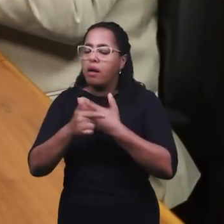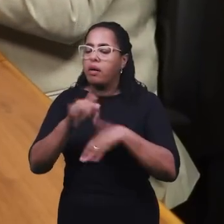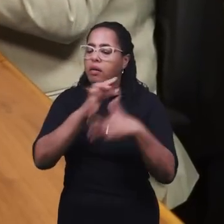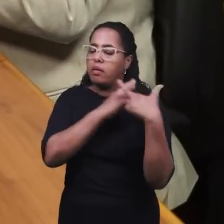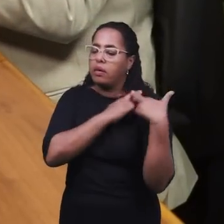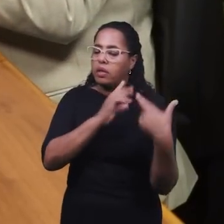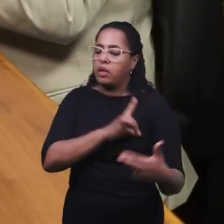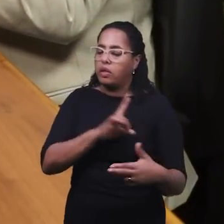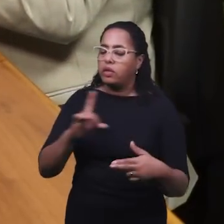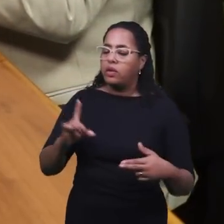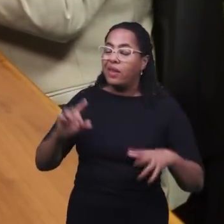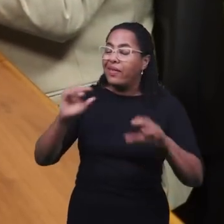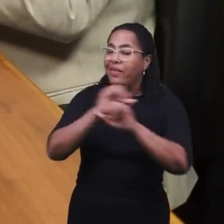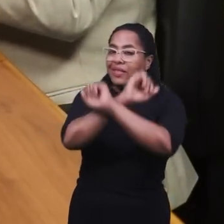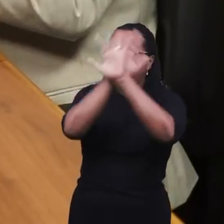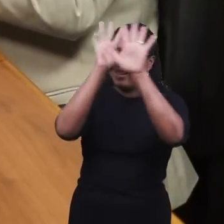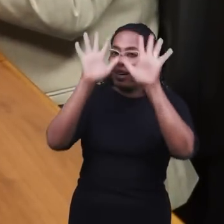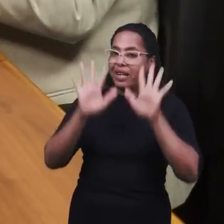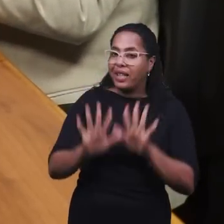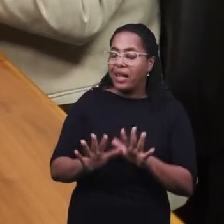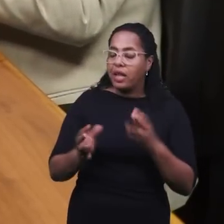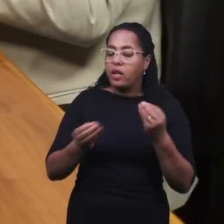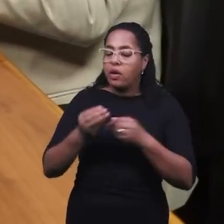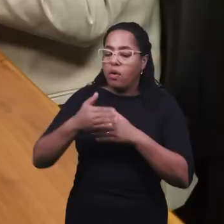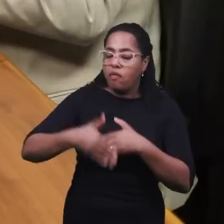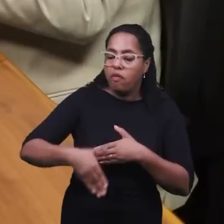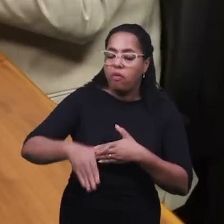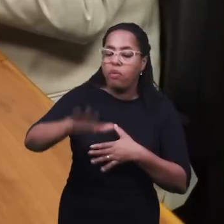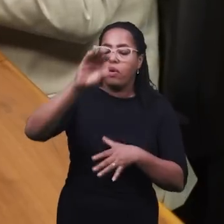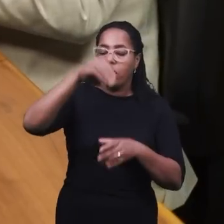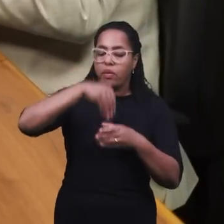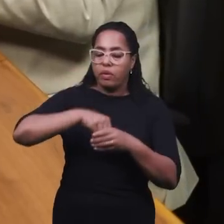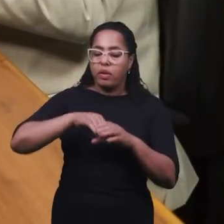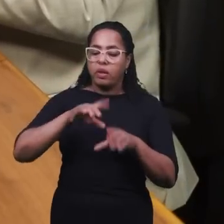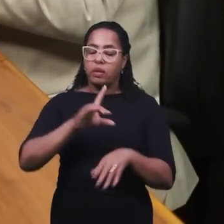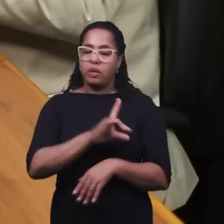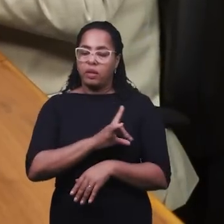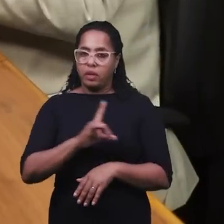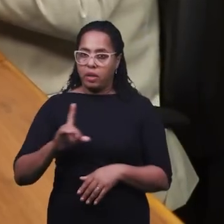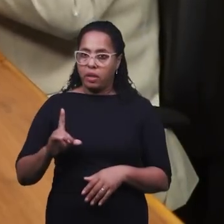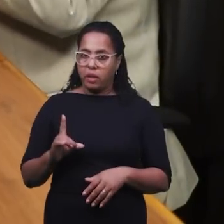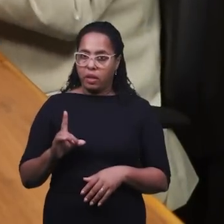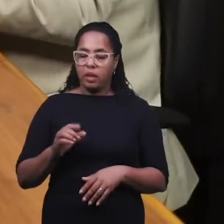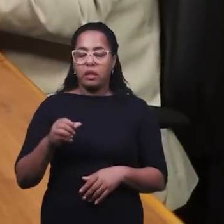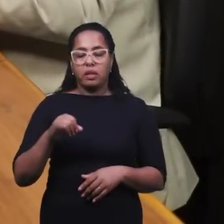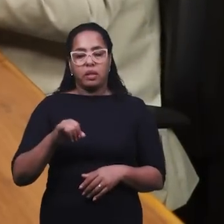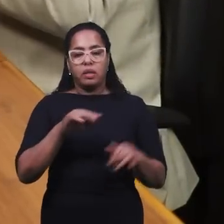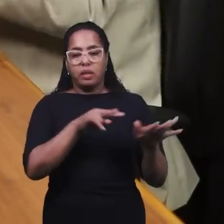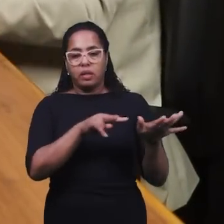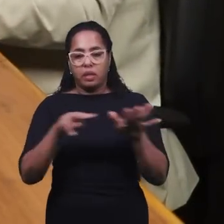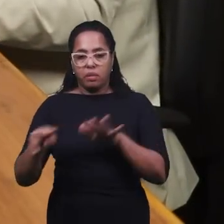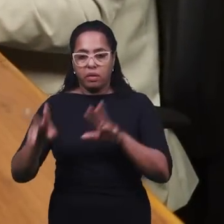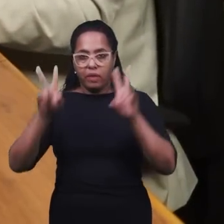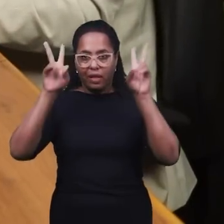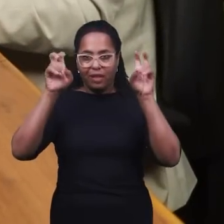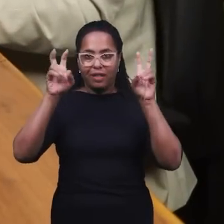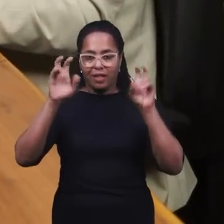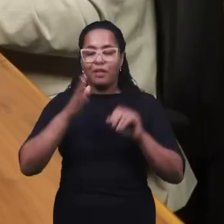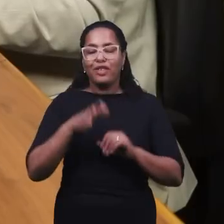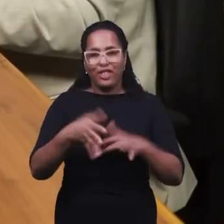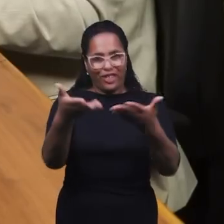no meio da igreja hoje, eu acho que vai ficar mais claro para as pessoas que estão nos acompanhando, estão nos assistindo, a identificação